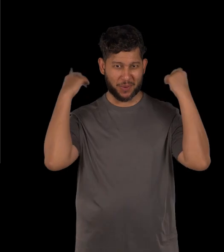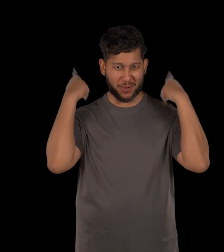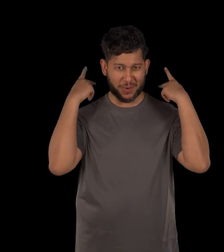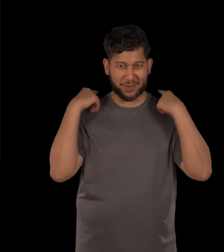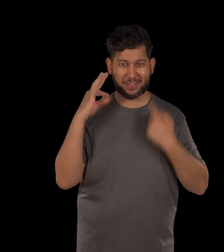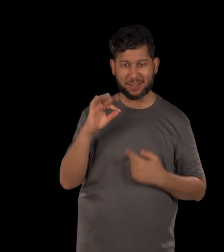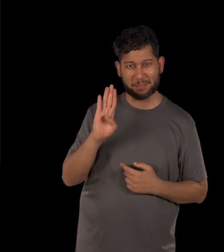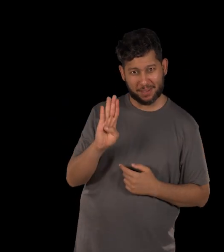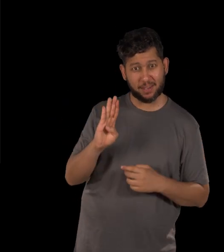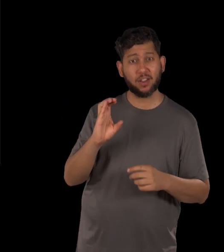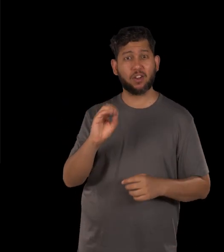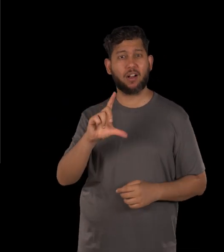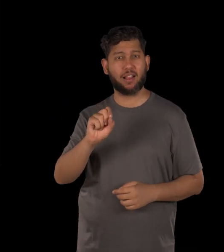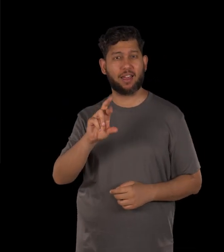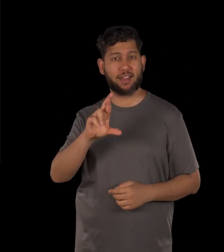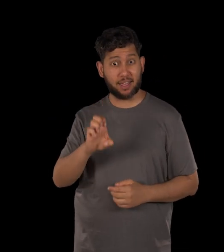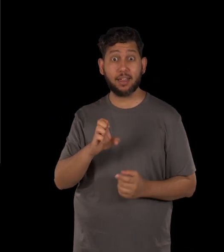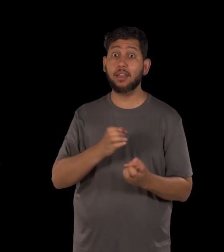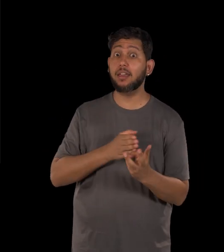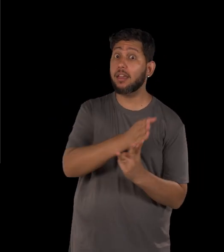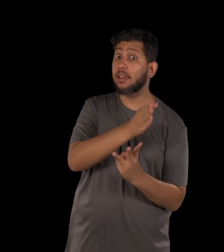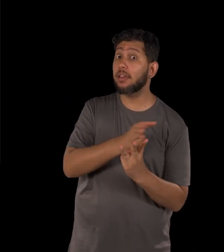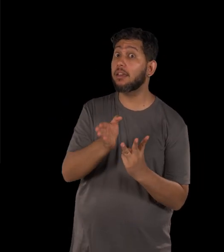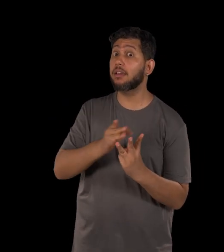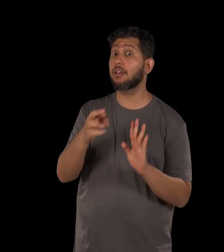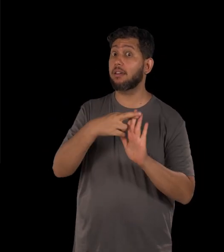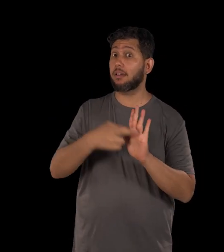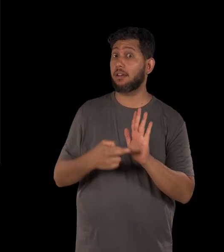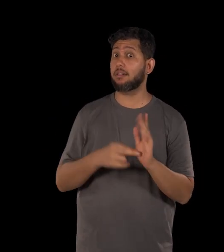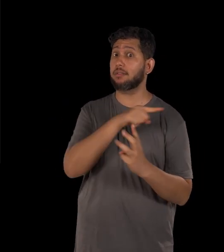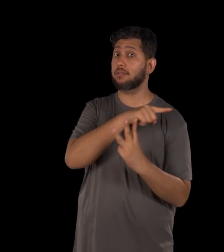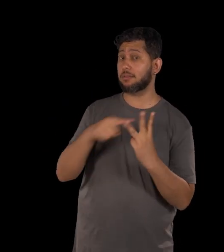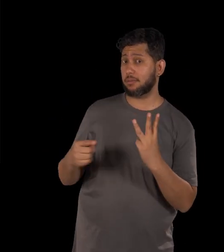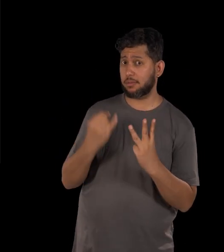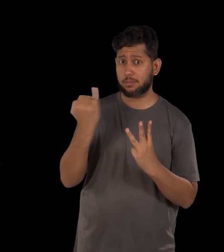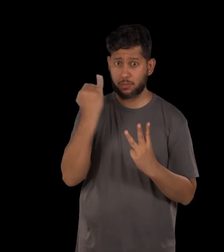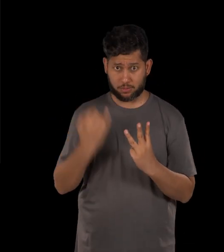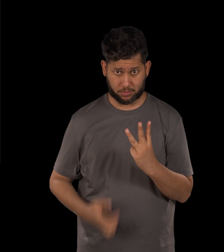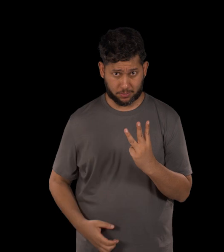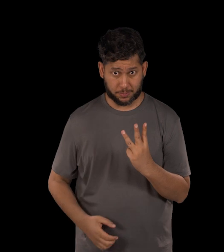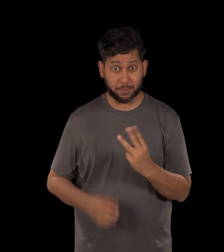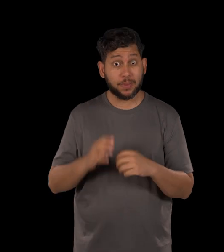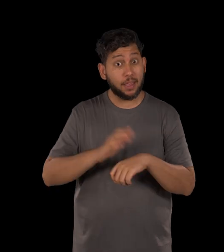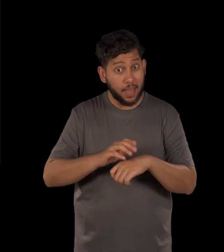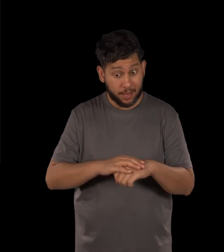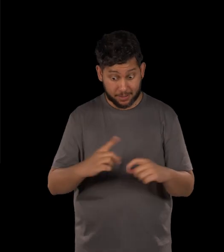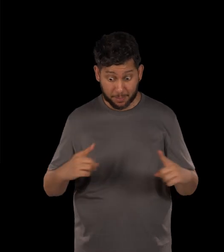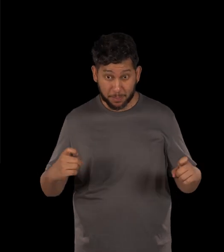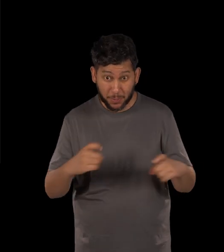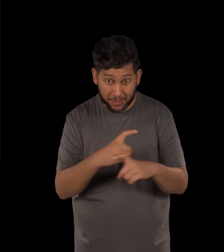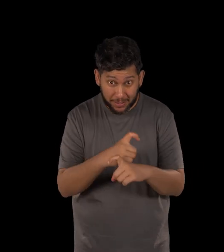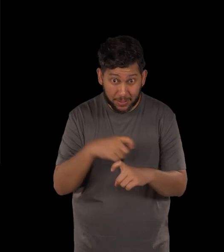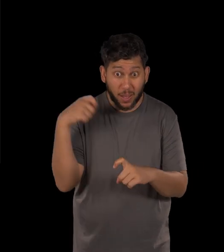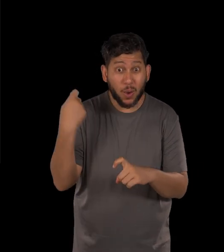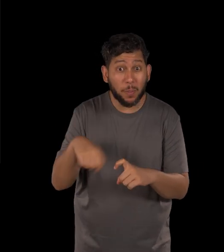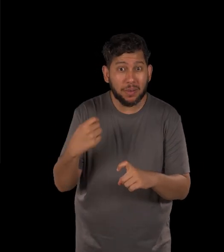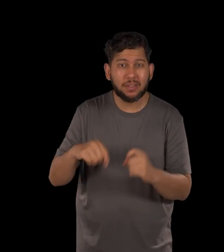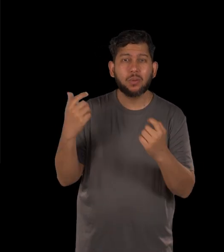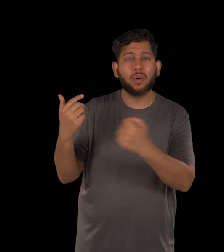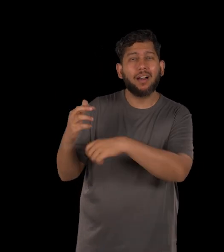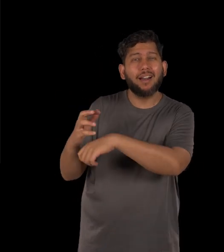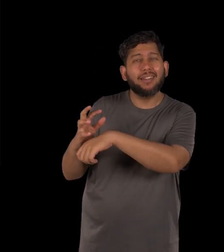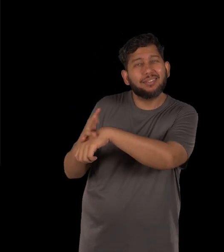cólera e montou um postulado baseado em 4 pilares. Conforme esses pilares, o